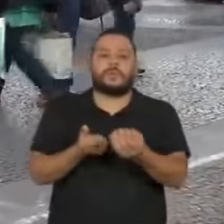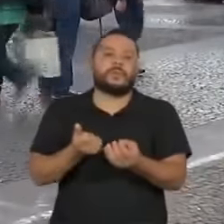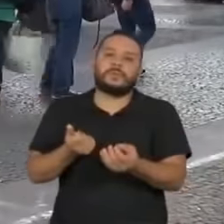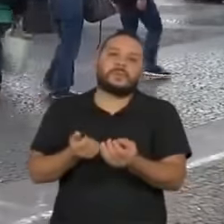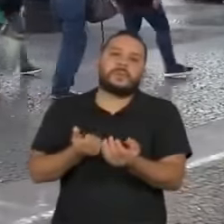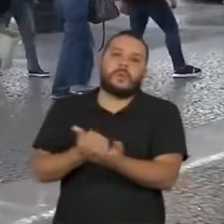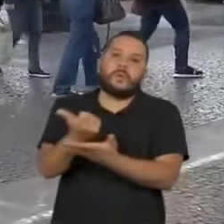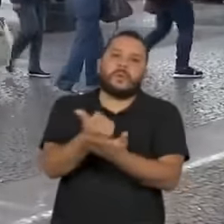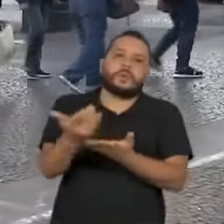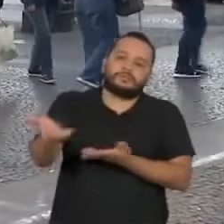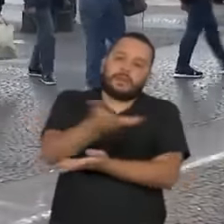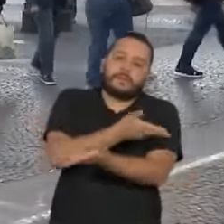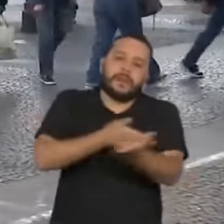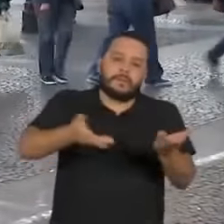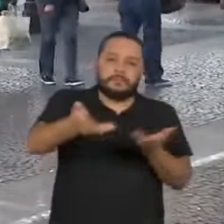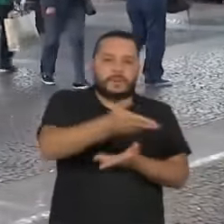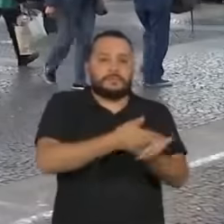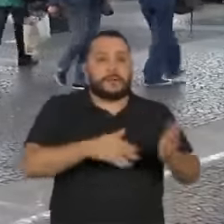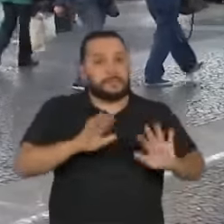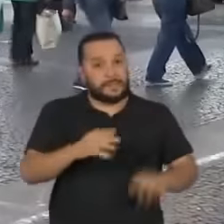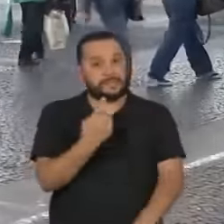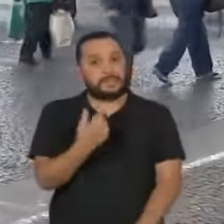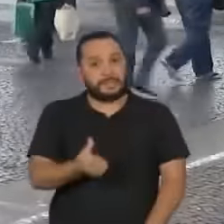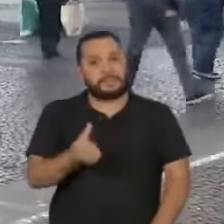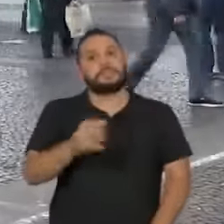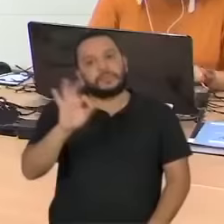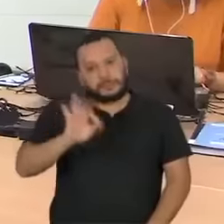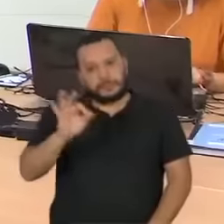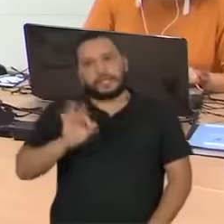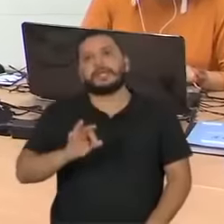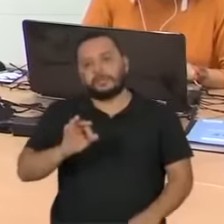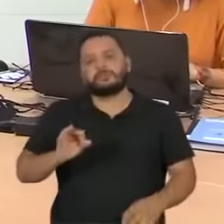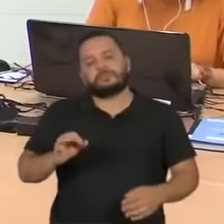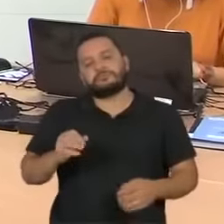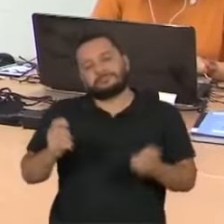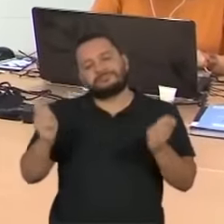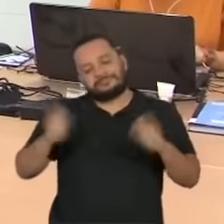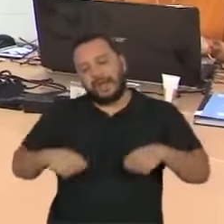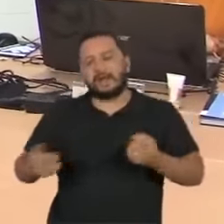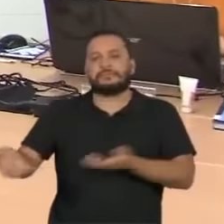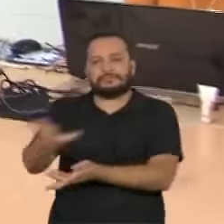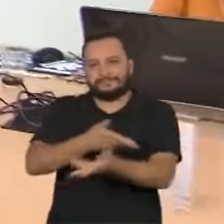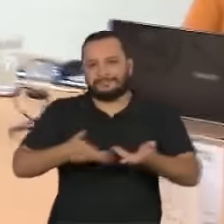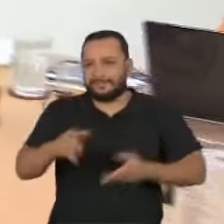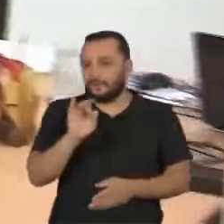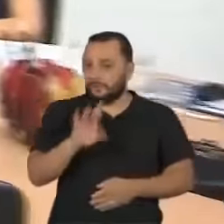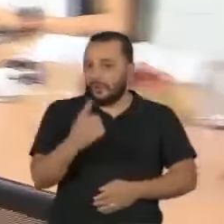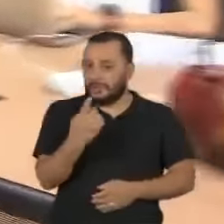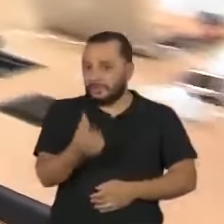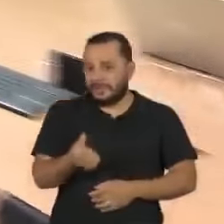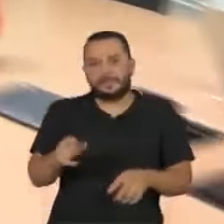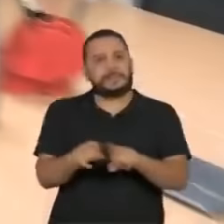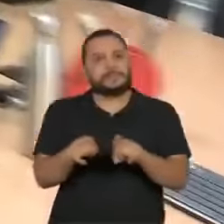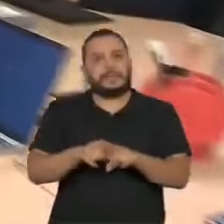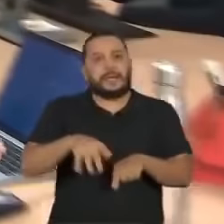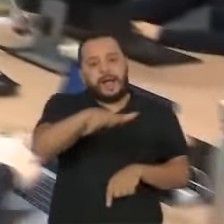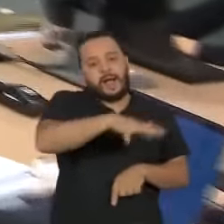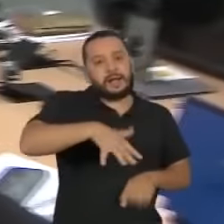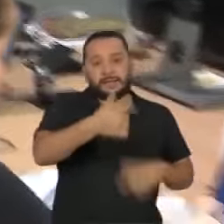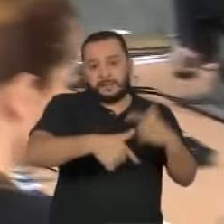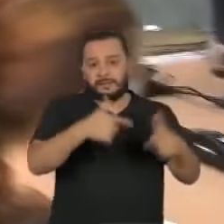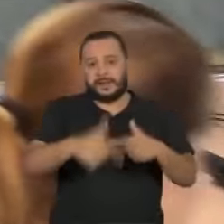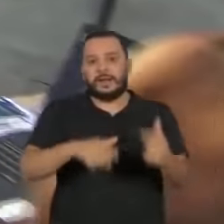compartilhado. Mas, por enquanto, 16% realmente praticam. Outro tipo de compartilhamento que vem crescendo a cada ano é o espaço de trabalho, conhecido